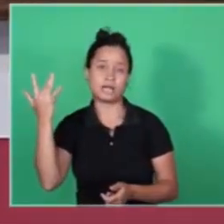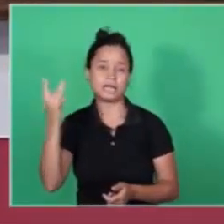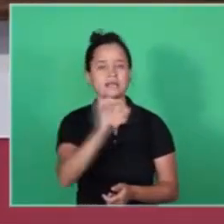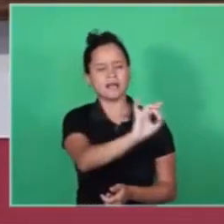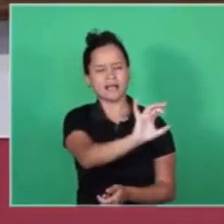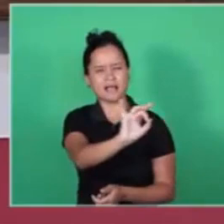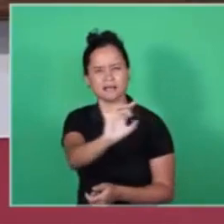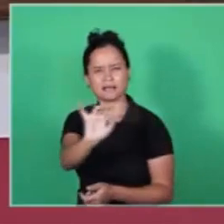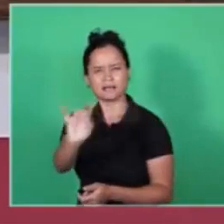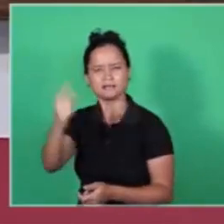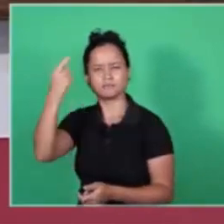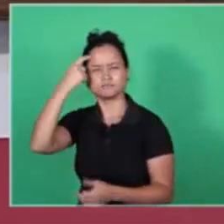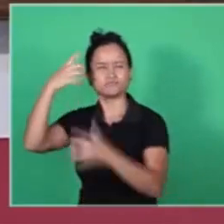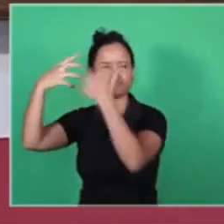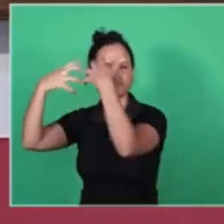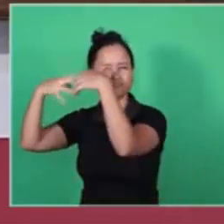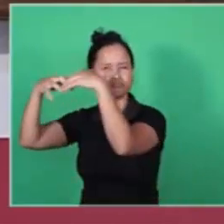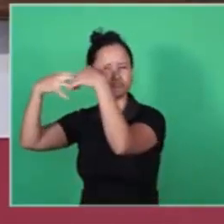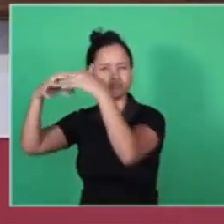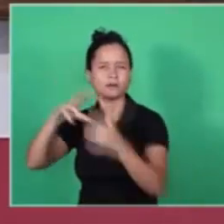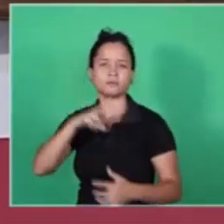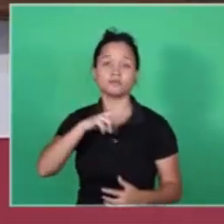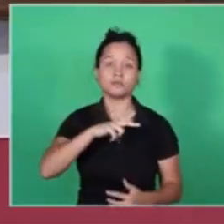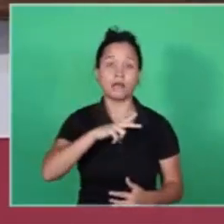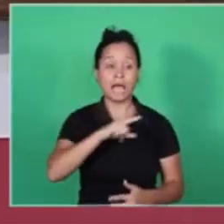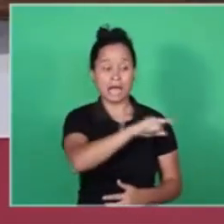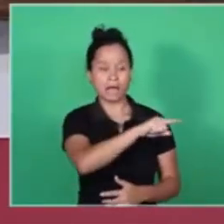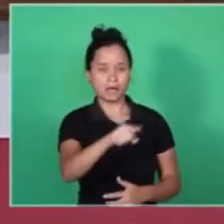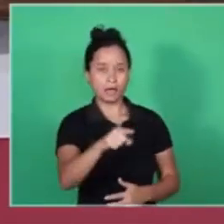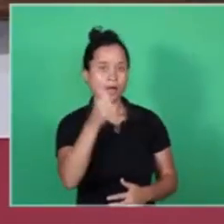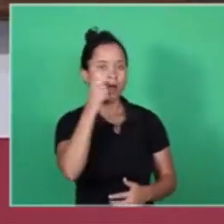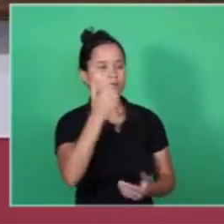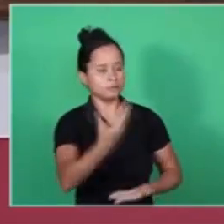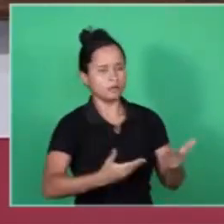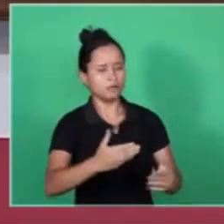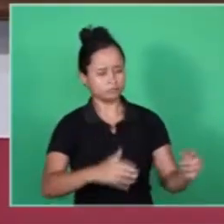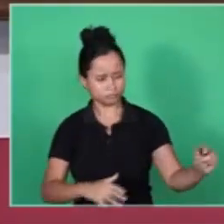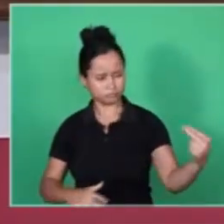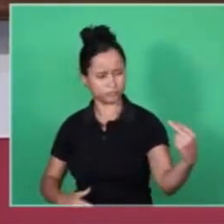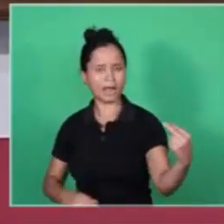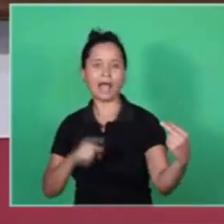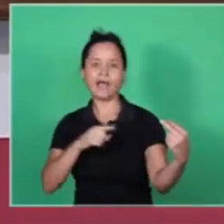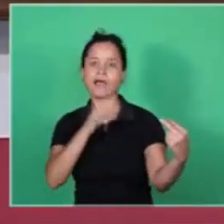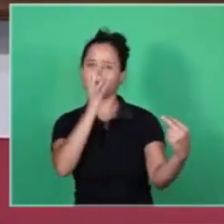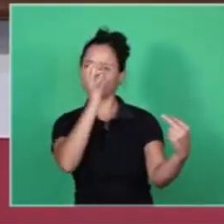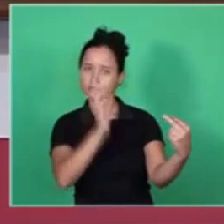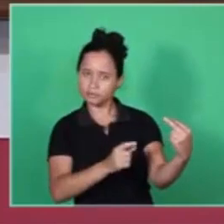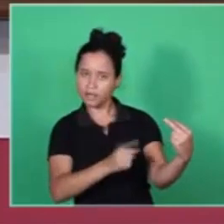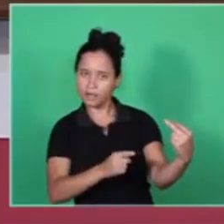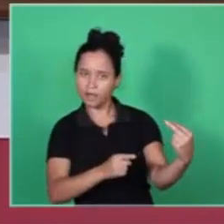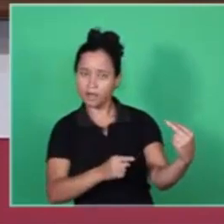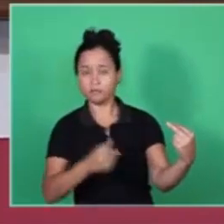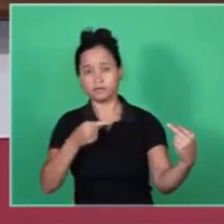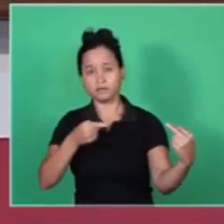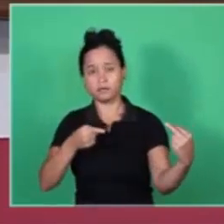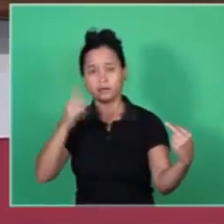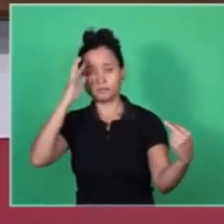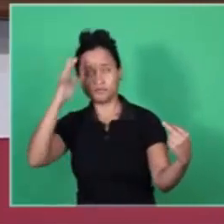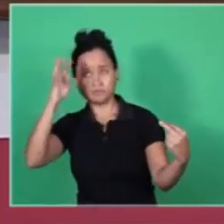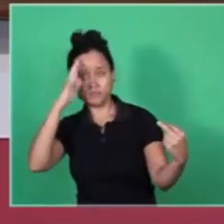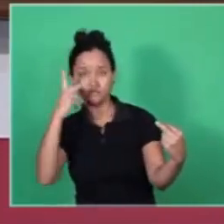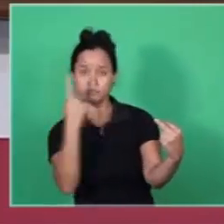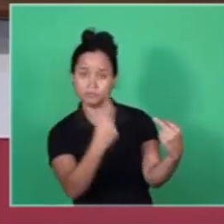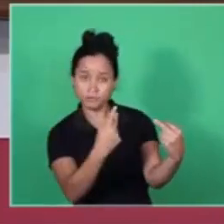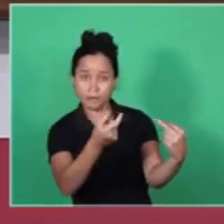jeito. A irmã que olhou para cá, é isso aí, irmã. A senhora não pensa igual esse camarada do seu lado de jeito nenhum. Entendeu? Porque a